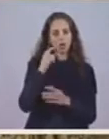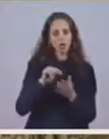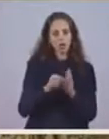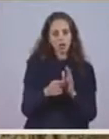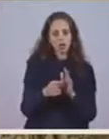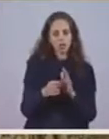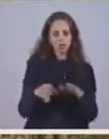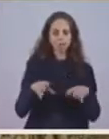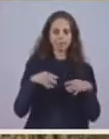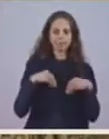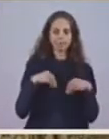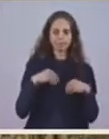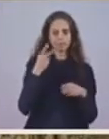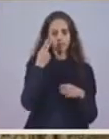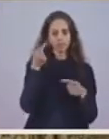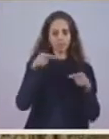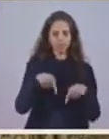ao assumir a nossa natureza.